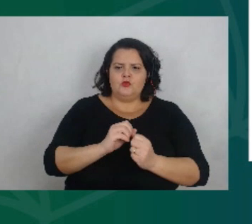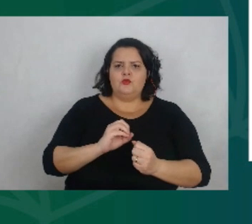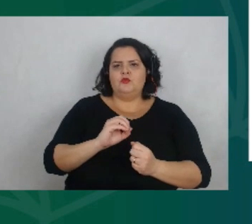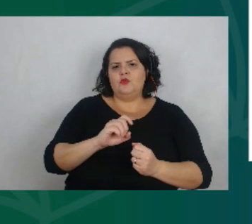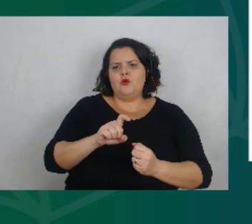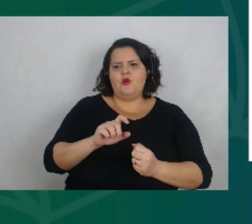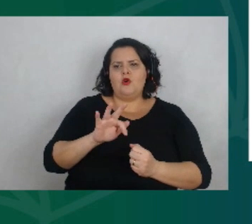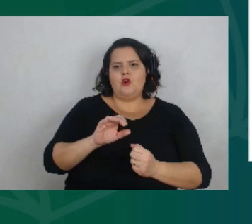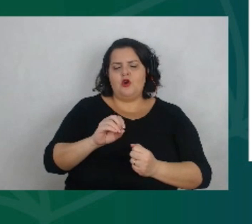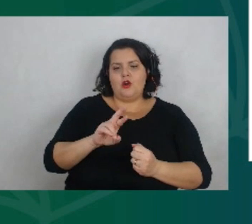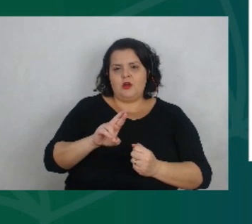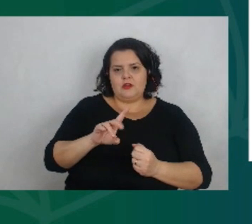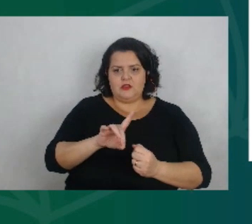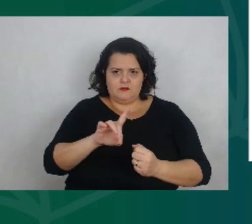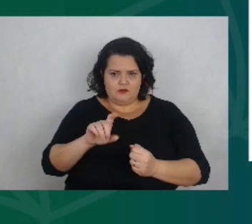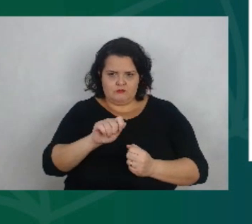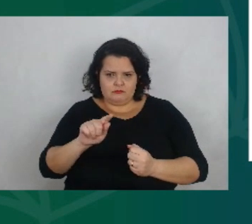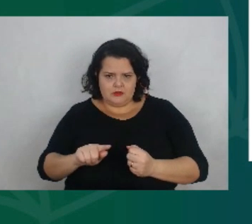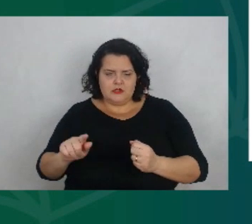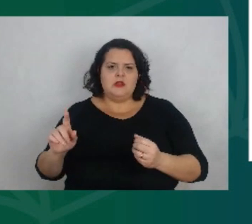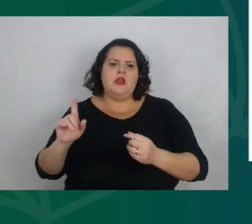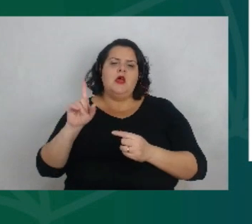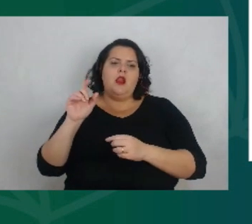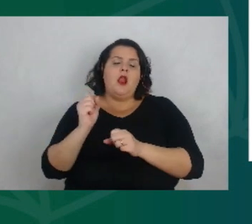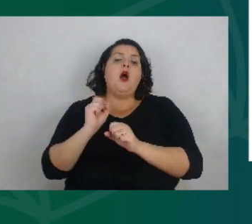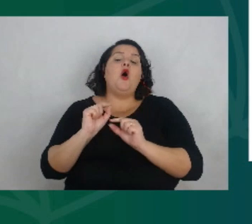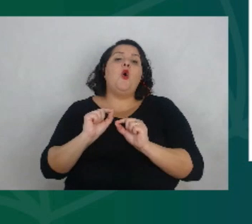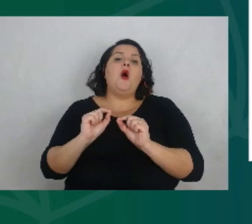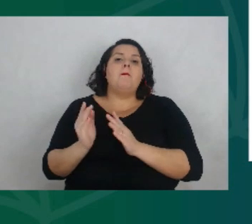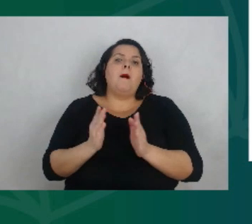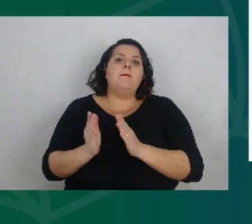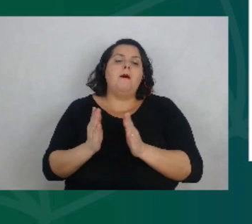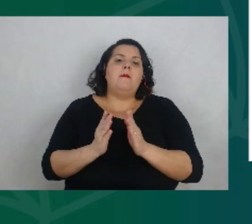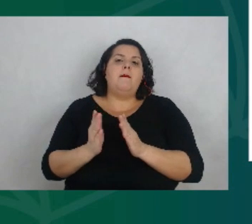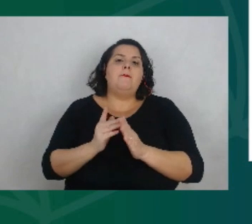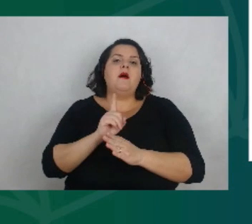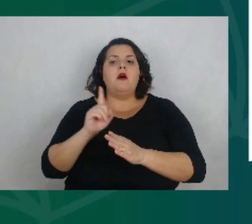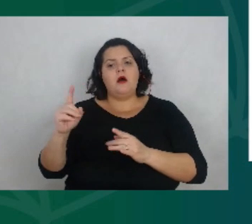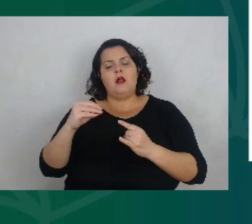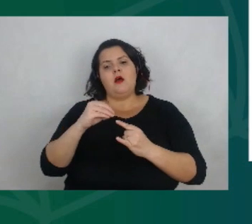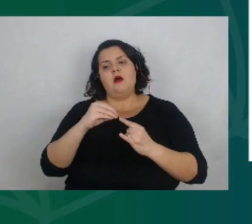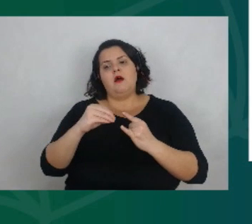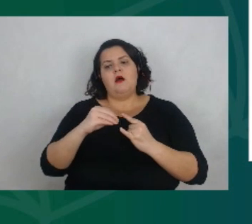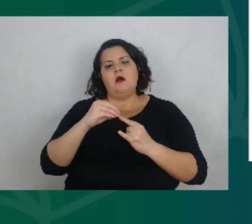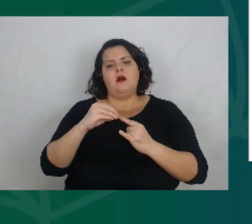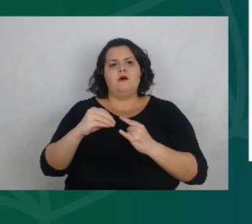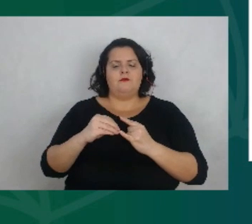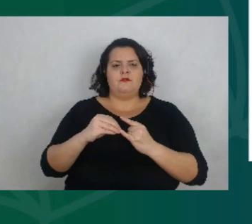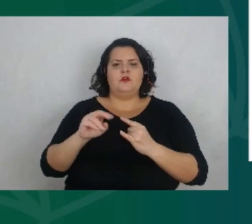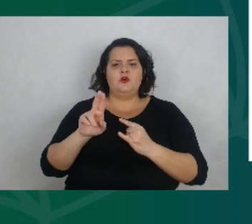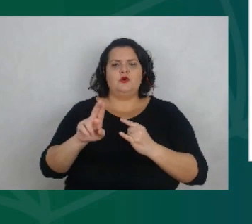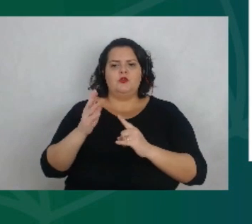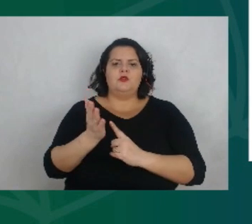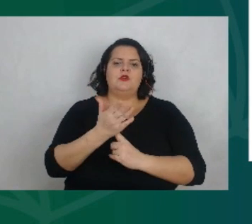para a produção da vacina na Fiocruz, né? Produção da vacina através de transferência de tecnologia, que